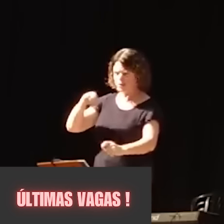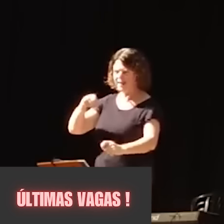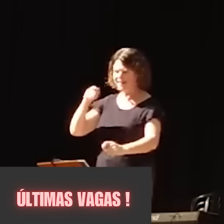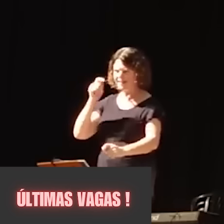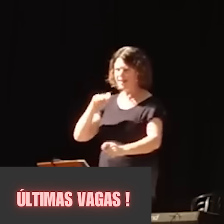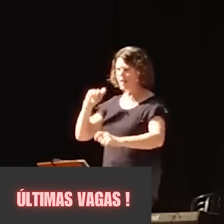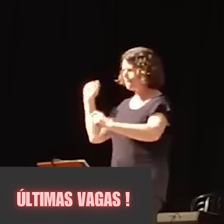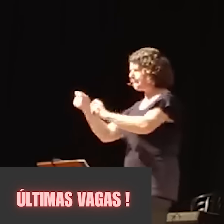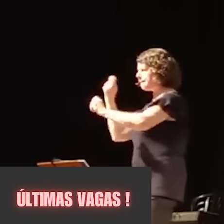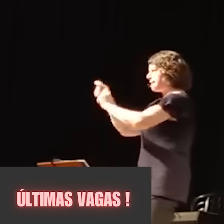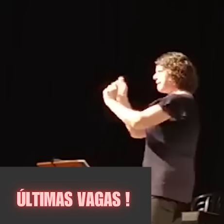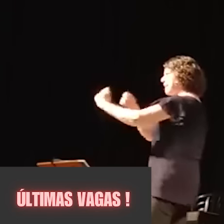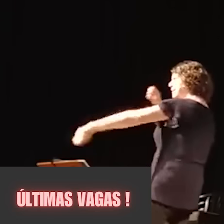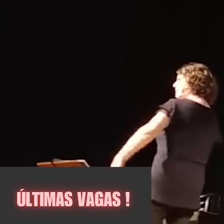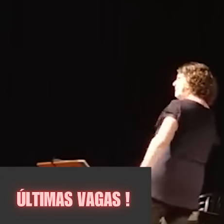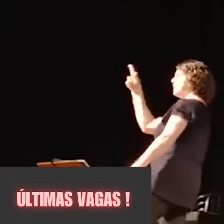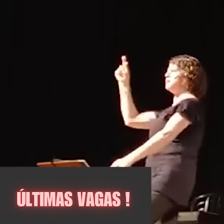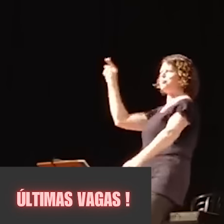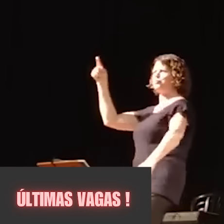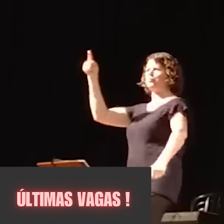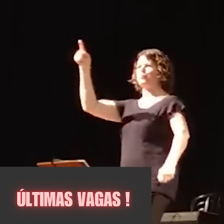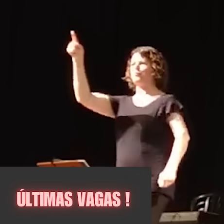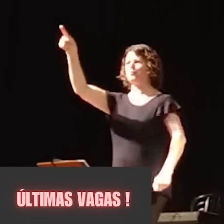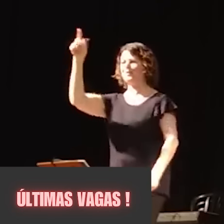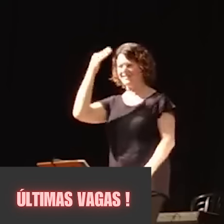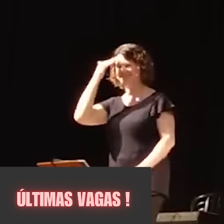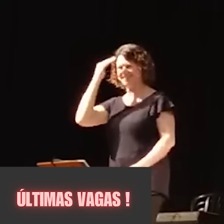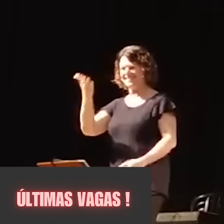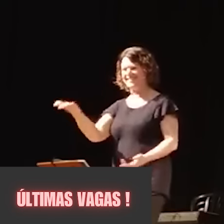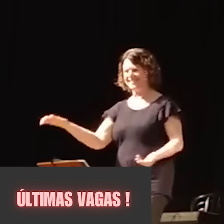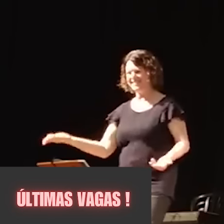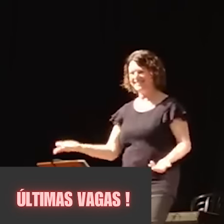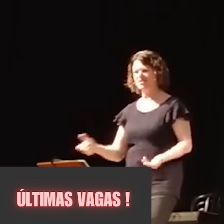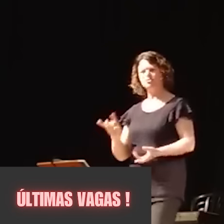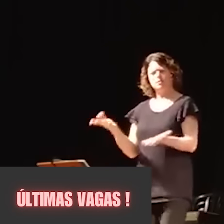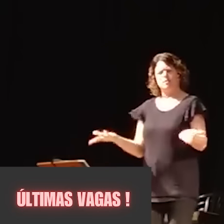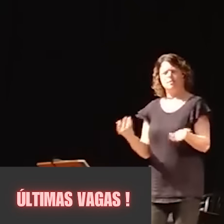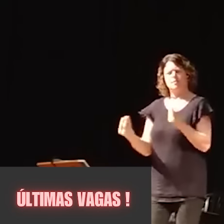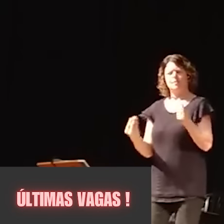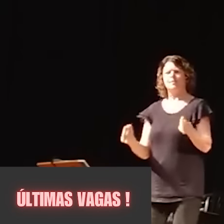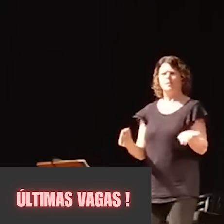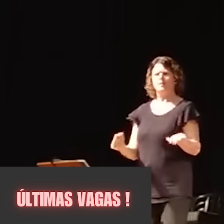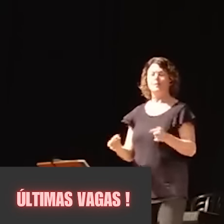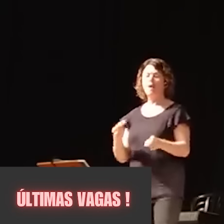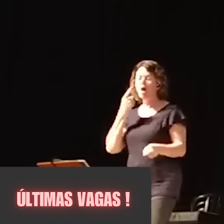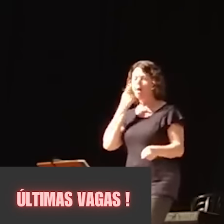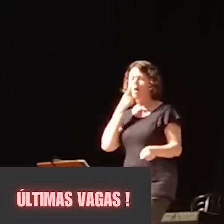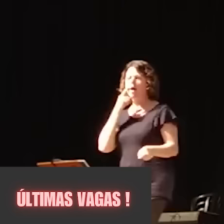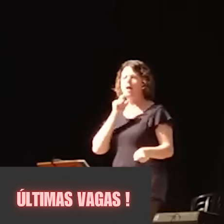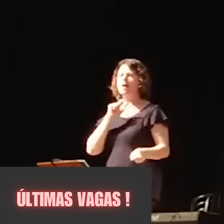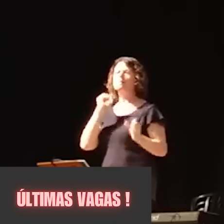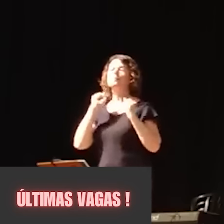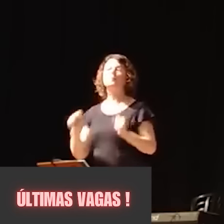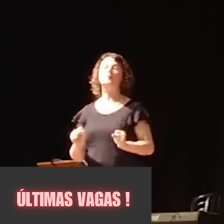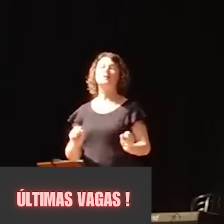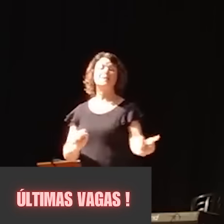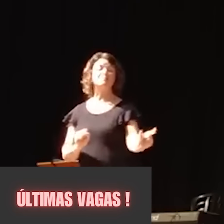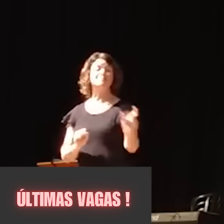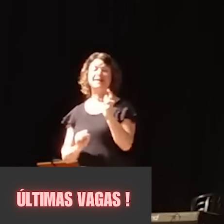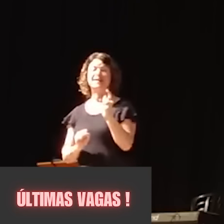casamento ela tem um cumprimento ela ela acha o cumprimento é uma palavra liberada e molhada